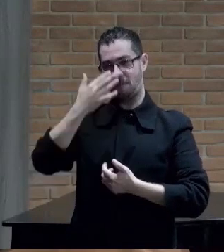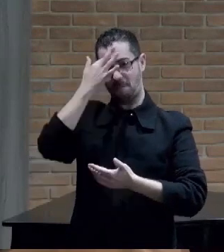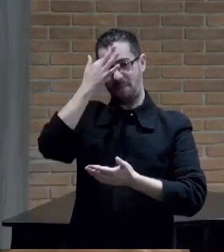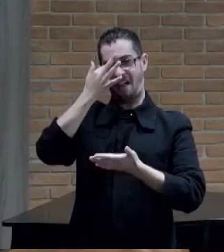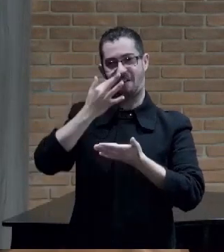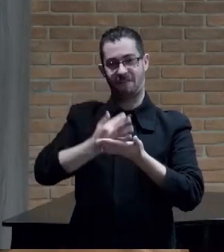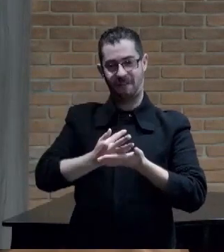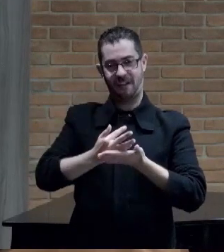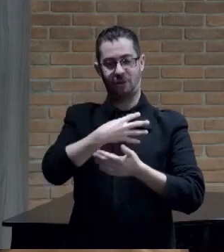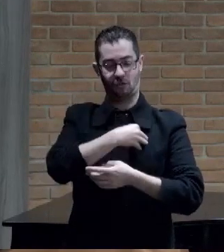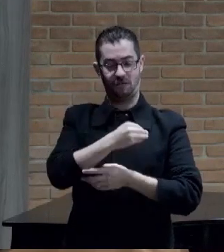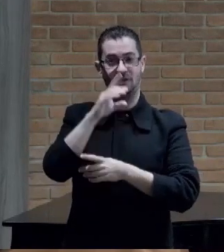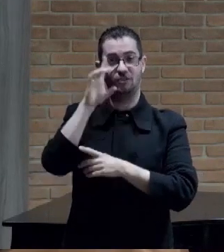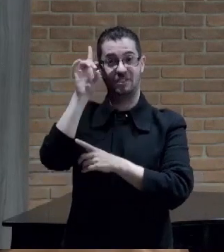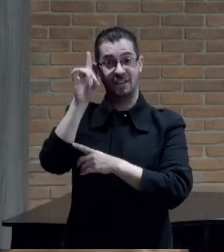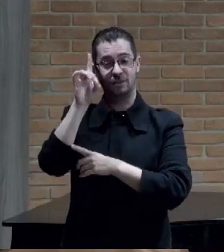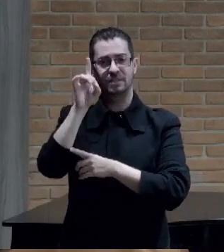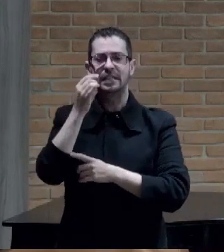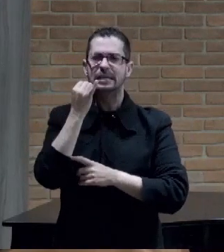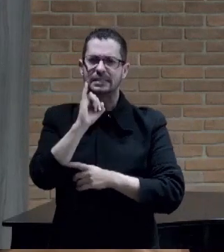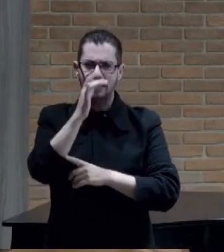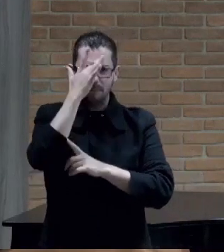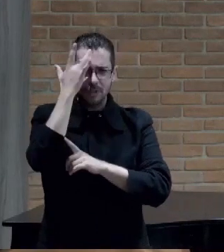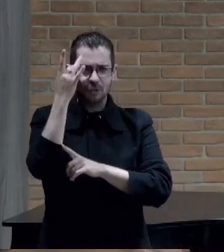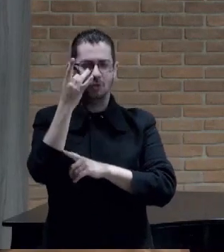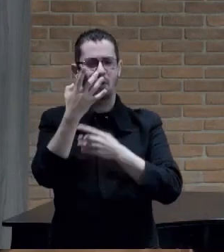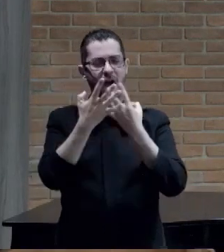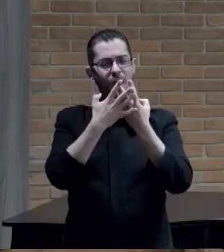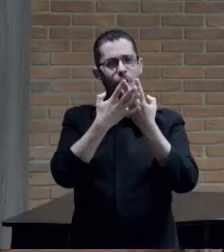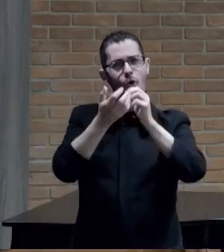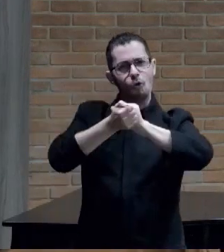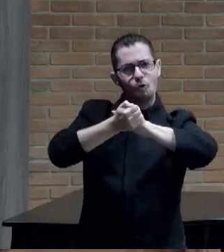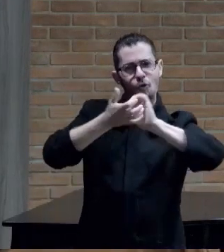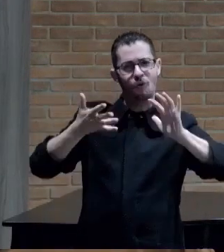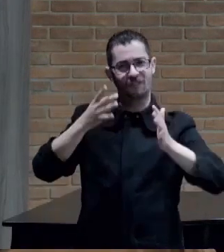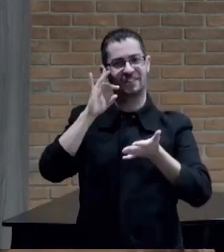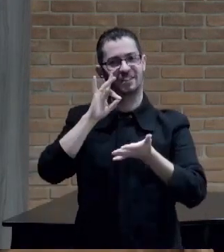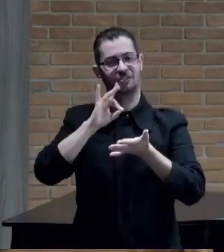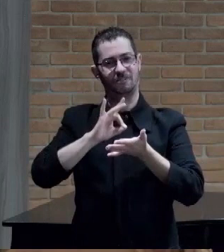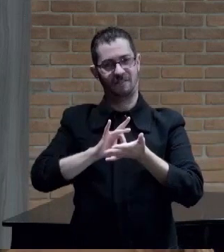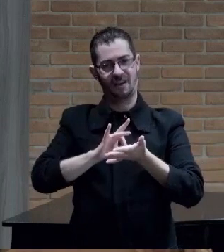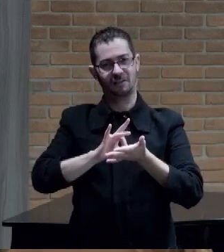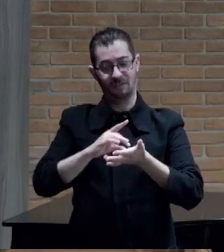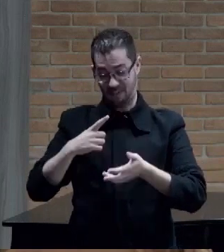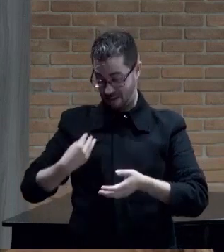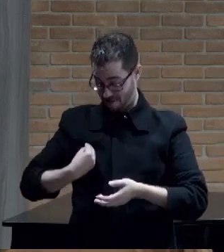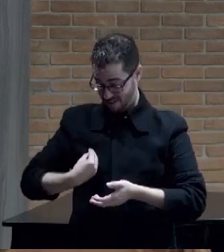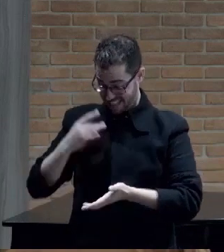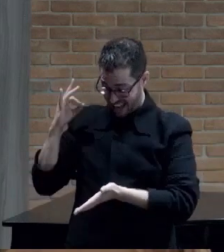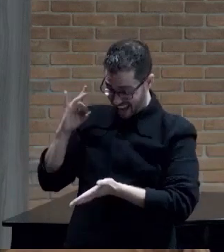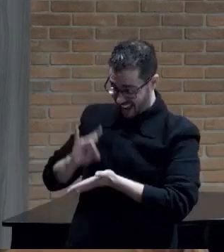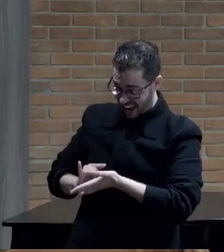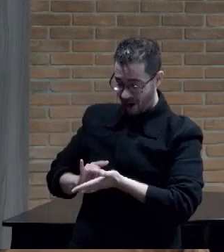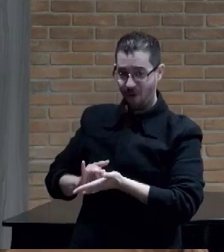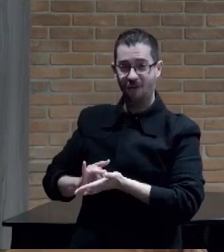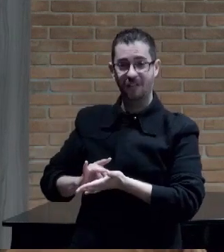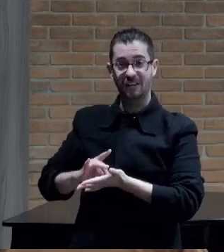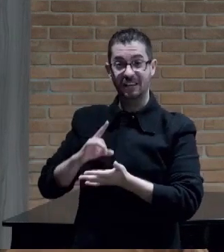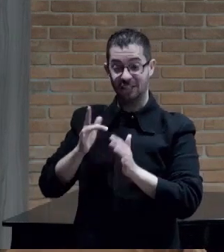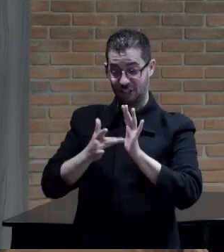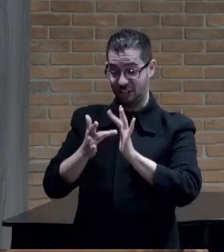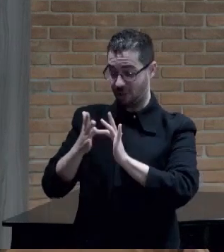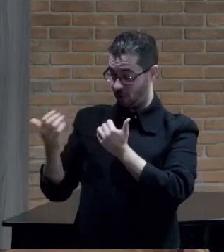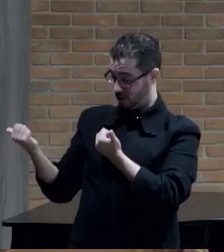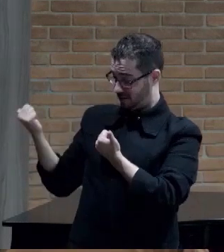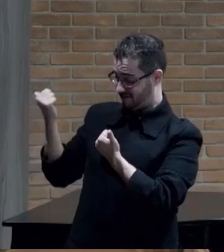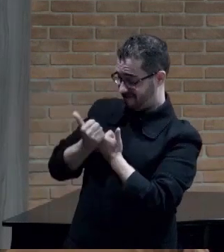ela realmente confessar isso e for uma realidade, Cristo vivendo